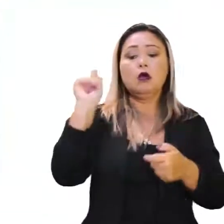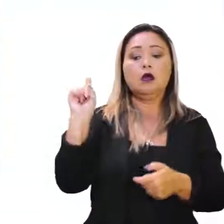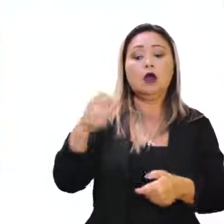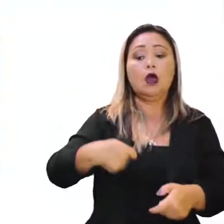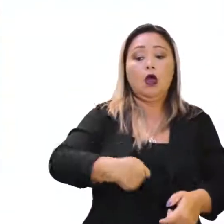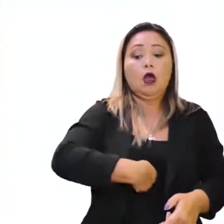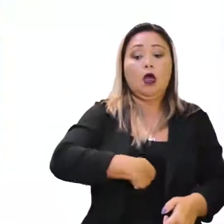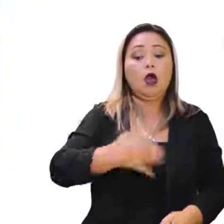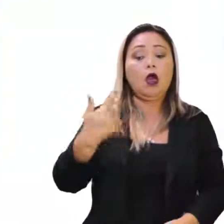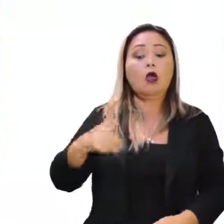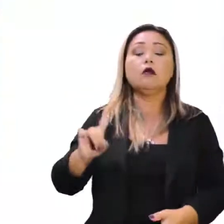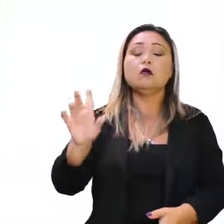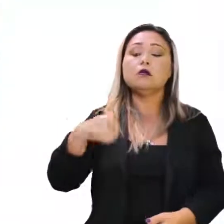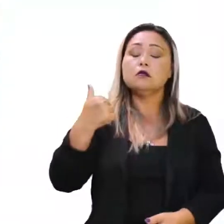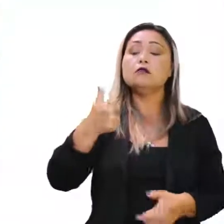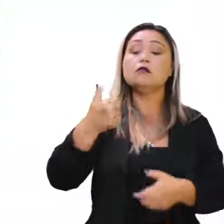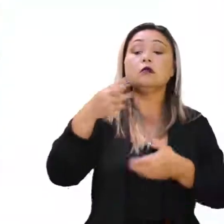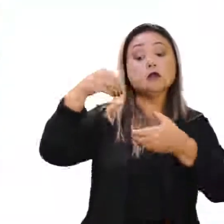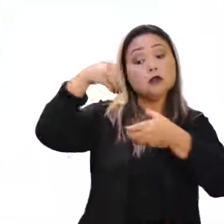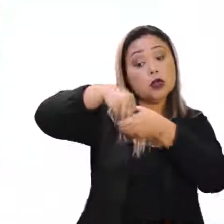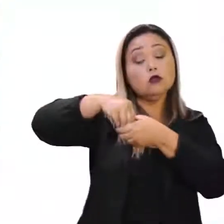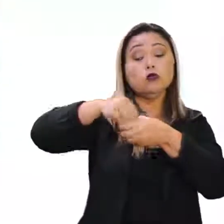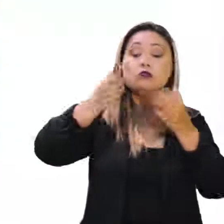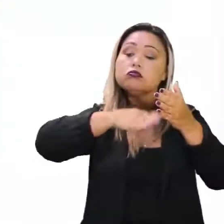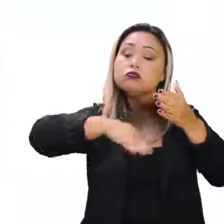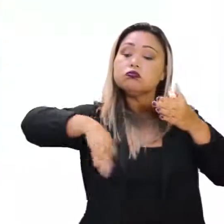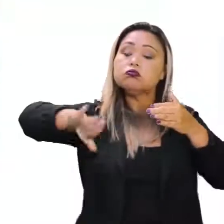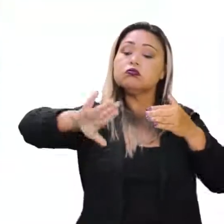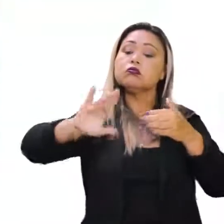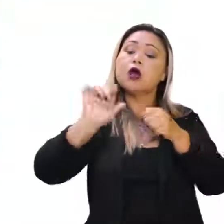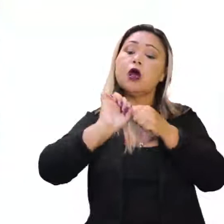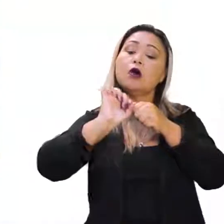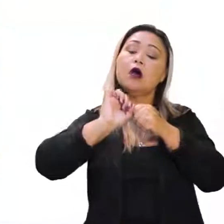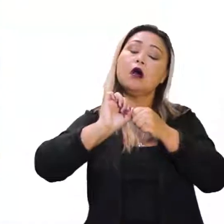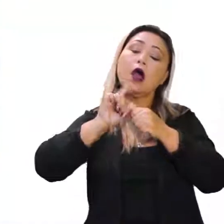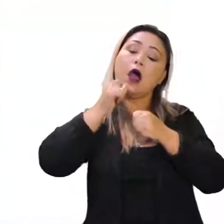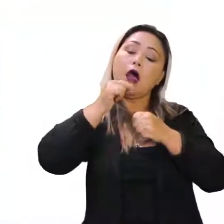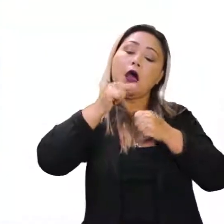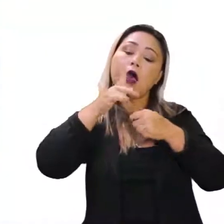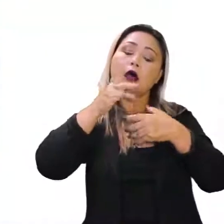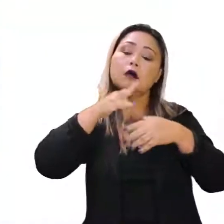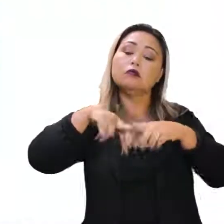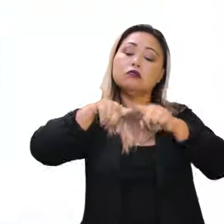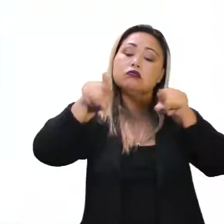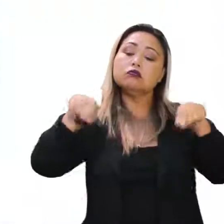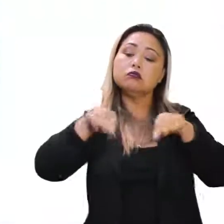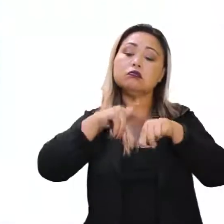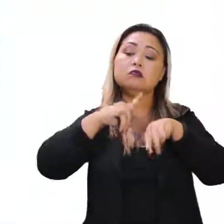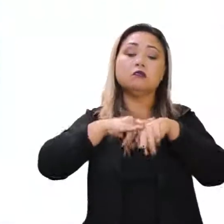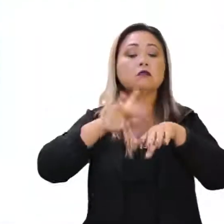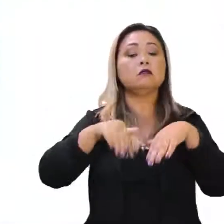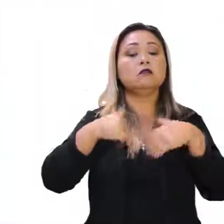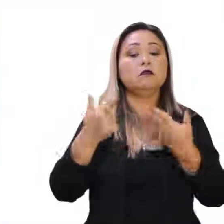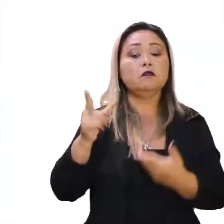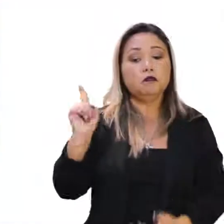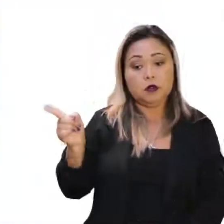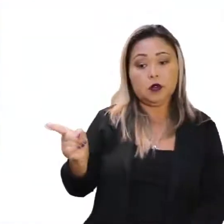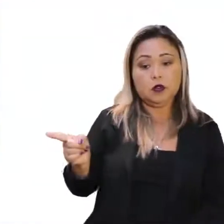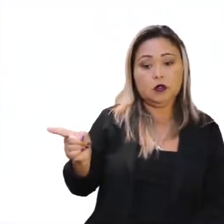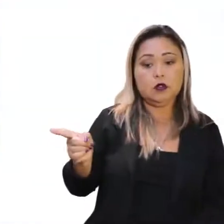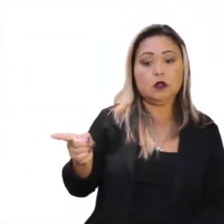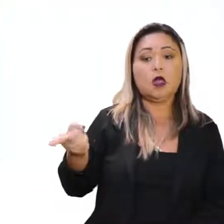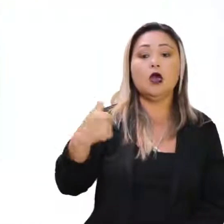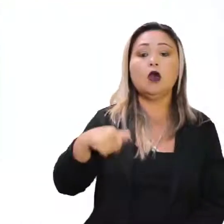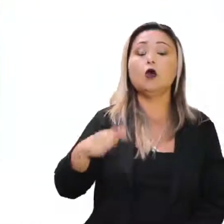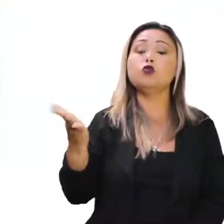morte dele, apunhalado dentro de uma banheira. Do outro lado, nós temos aqui o jovem José